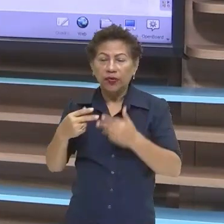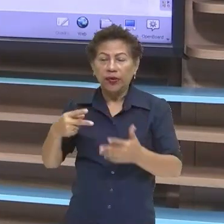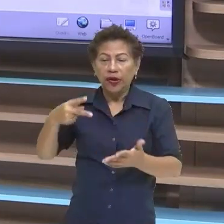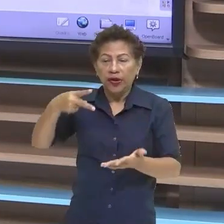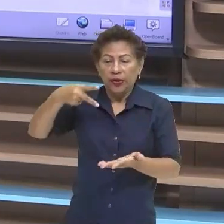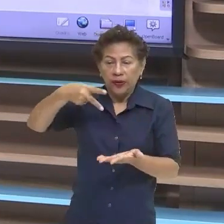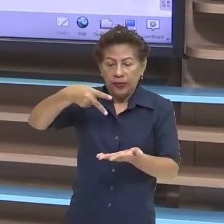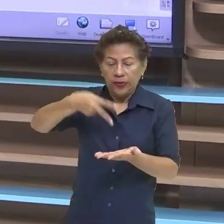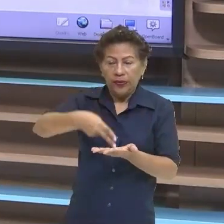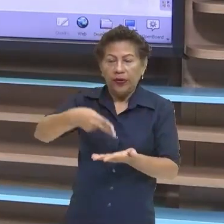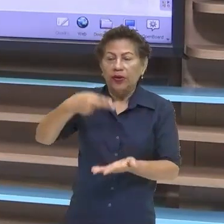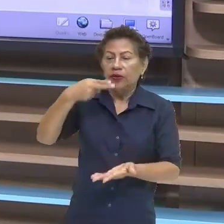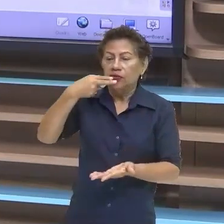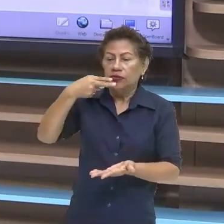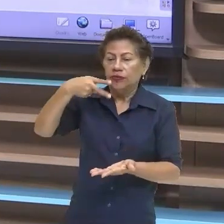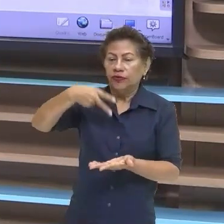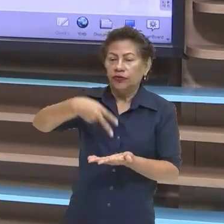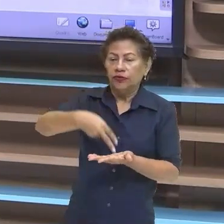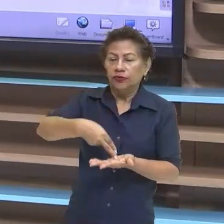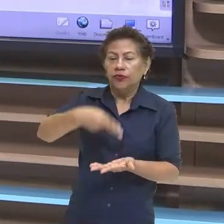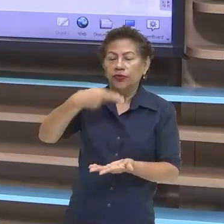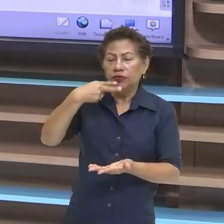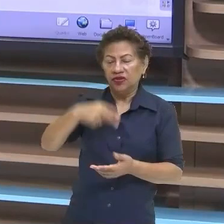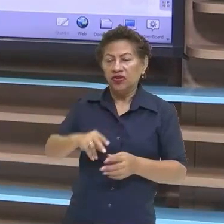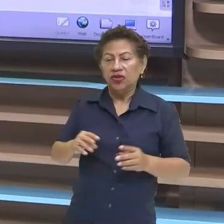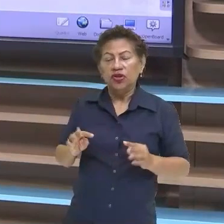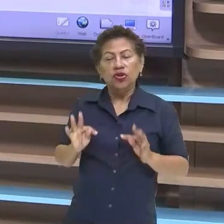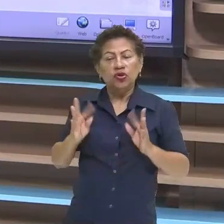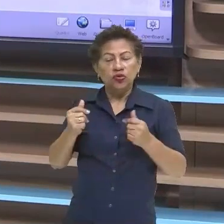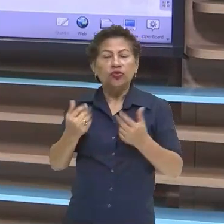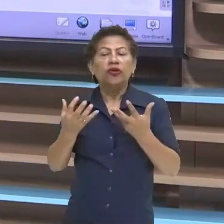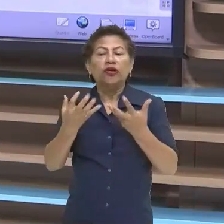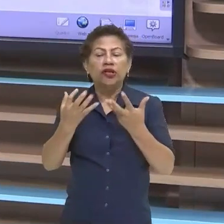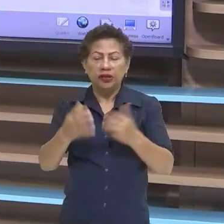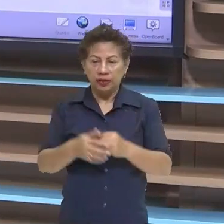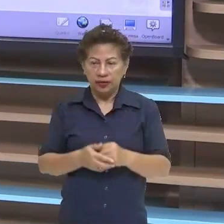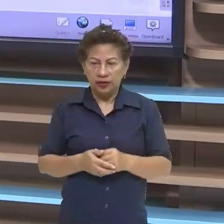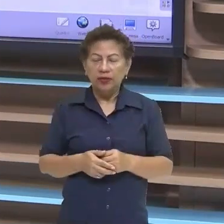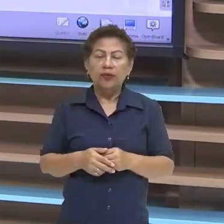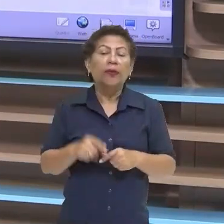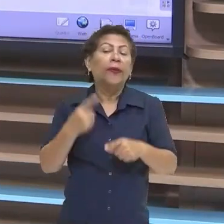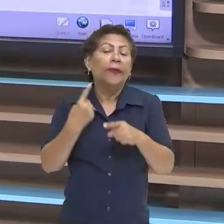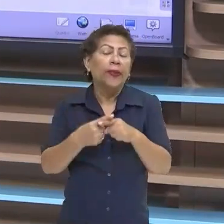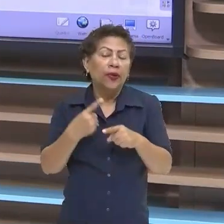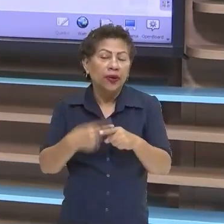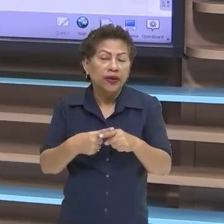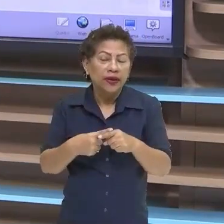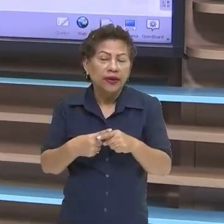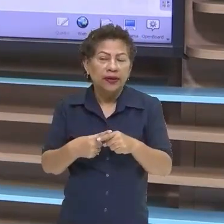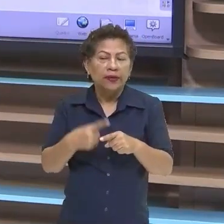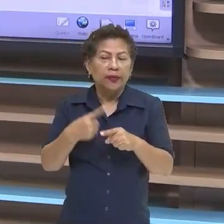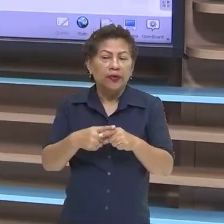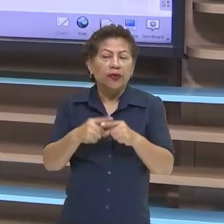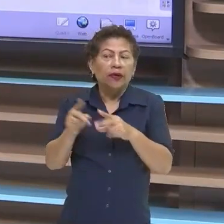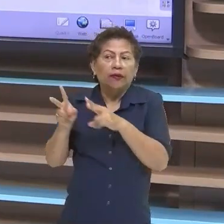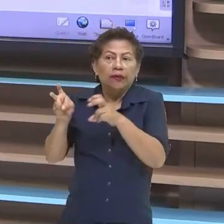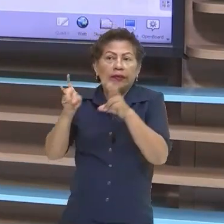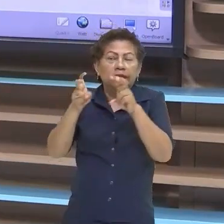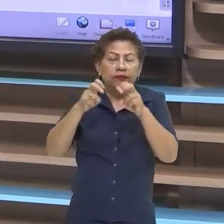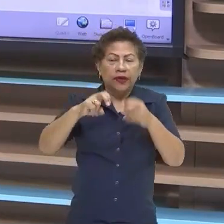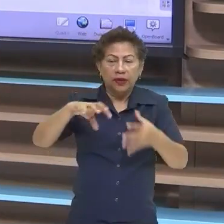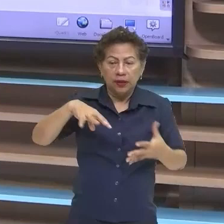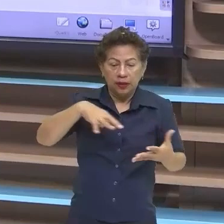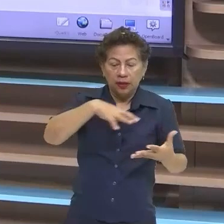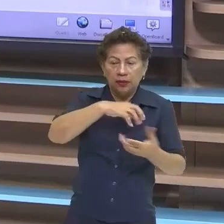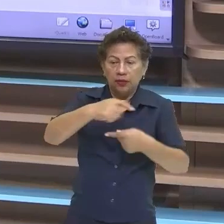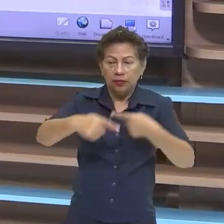mundo queria comer sushi, todo mundo queria comer temaki, e isso se deu a partir dessa globalização cultural,